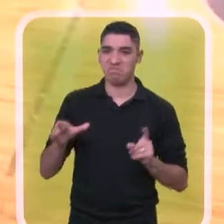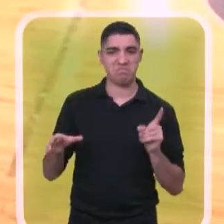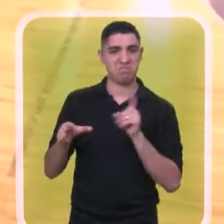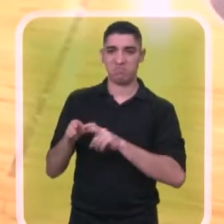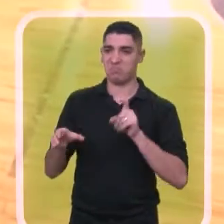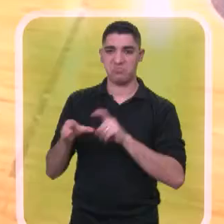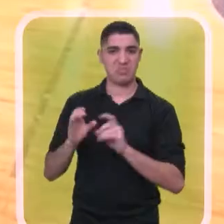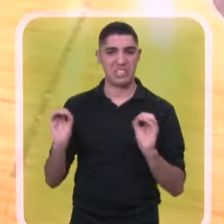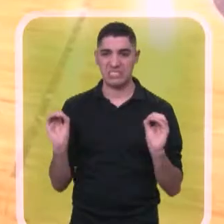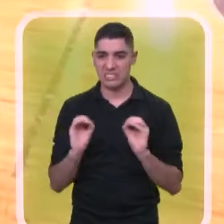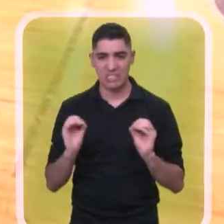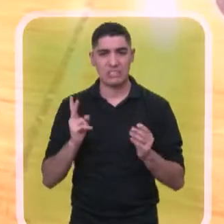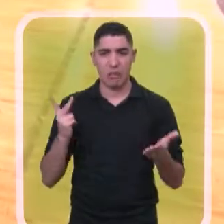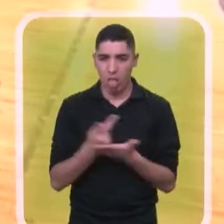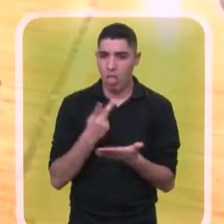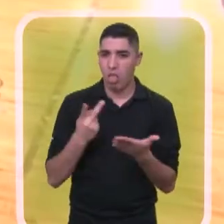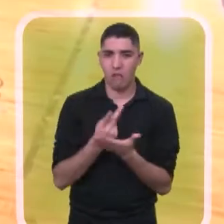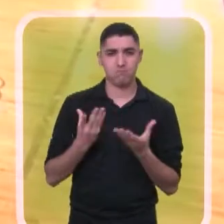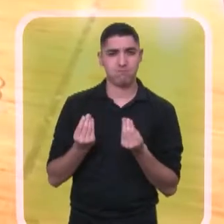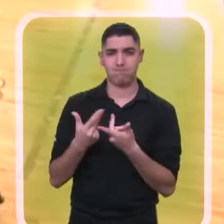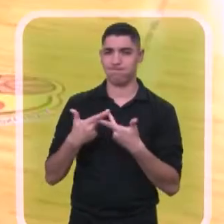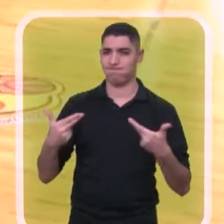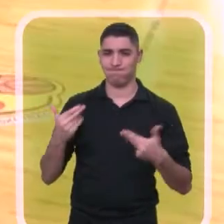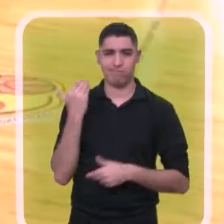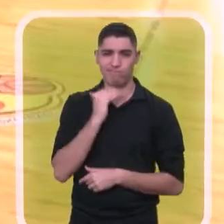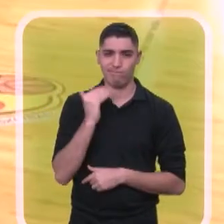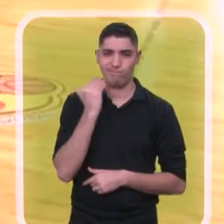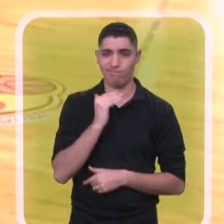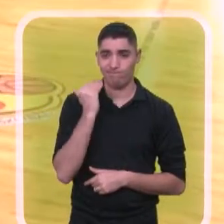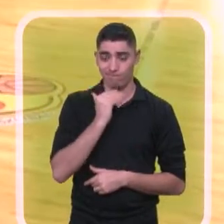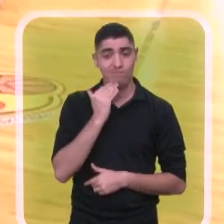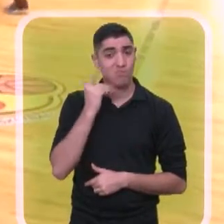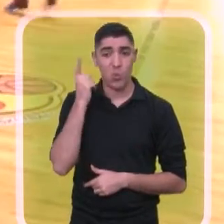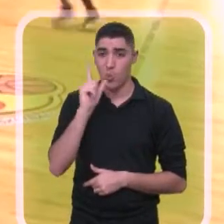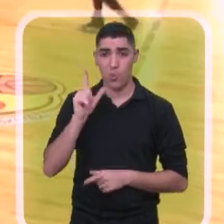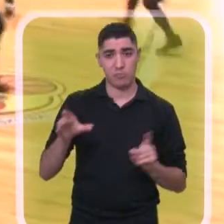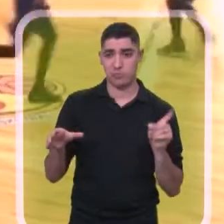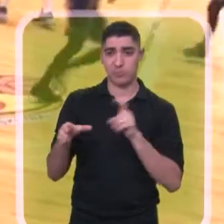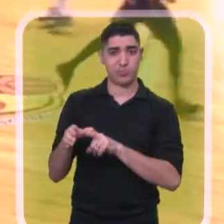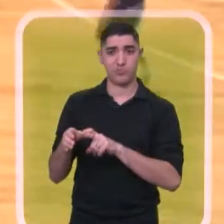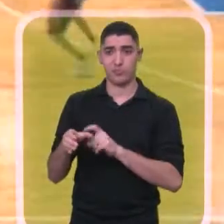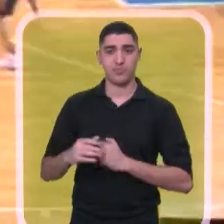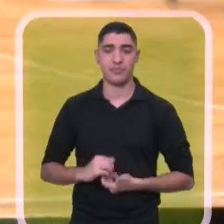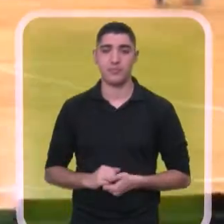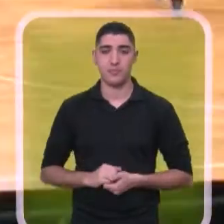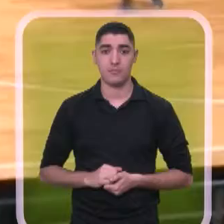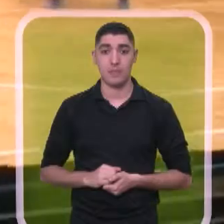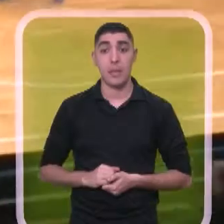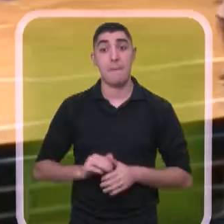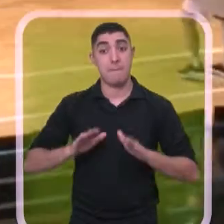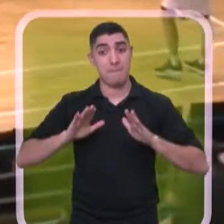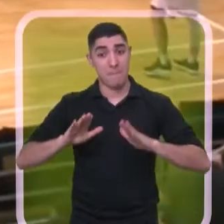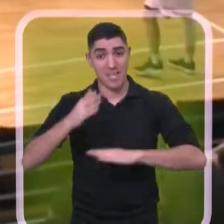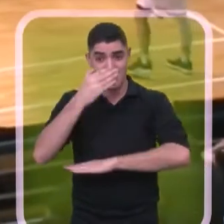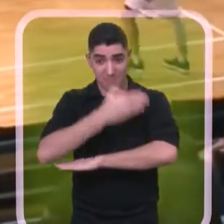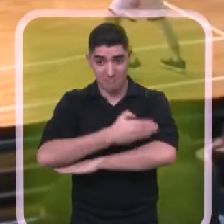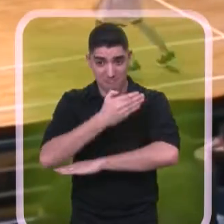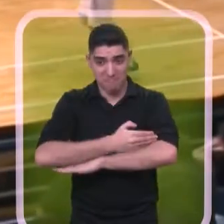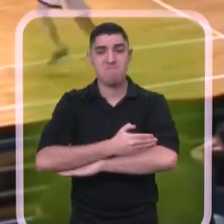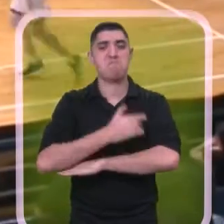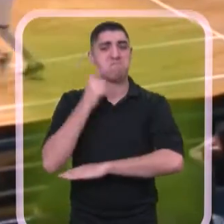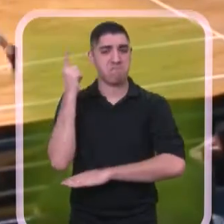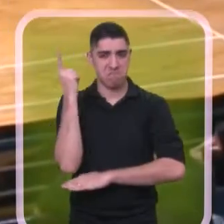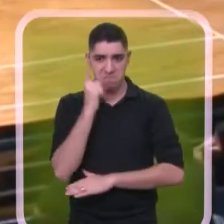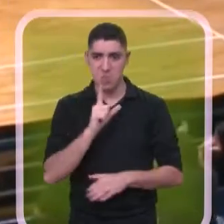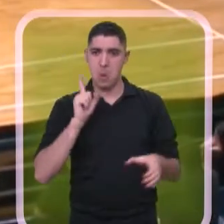uma sucessão de erros seguidos de ataque, nada mais caía para o time de azul. Em compensação, pelos lados do